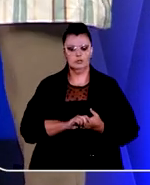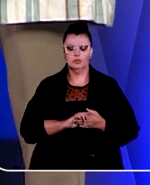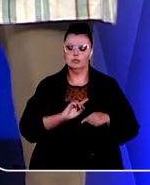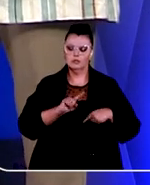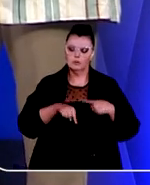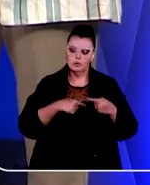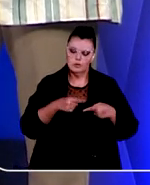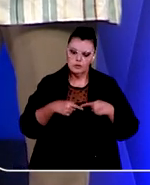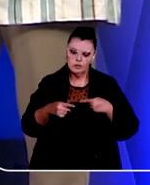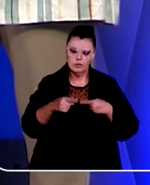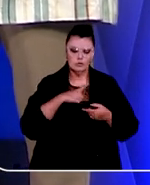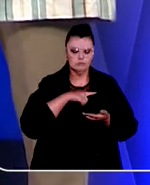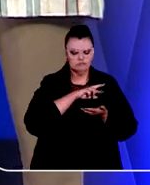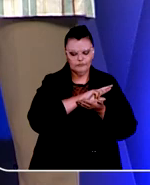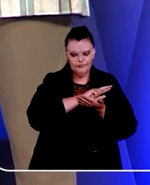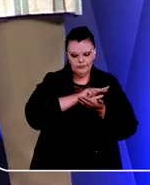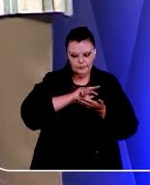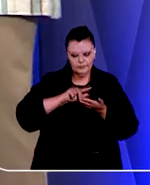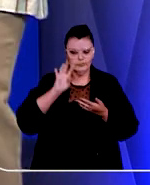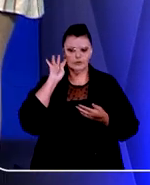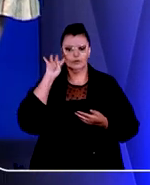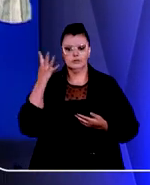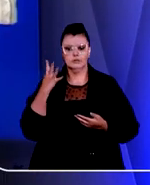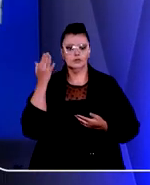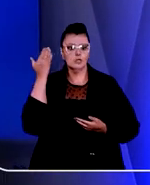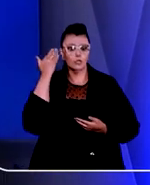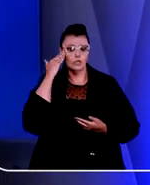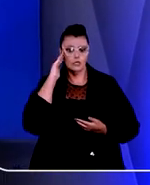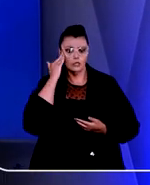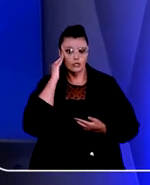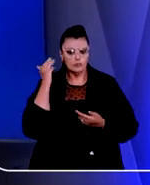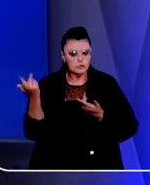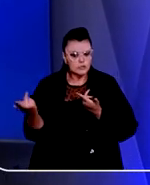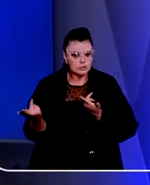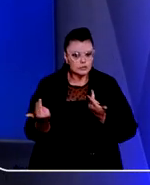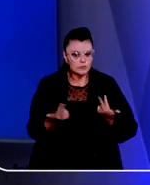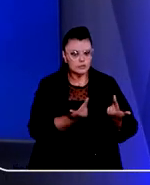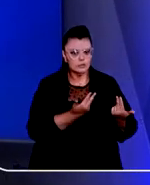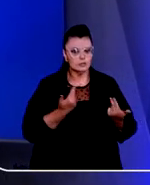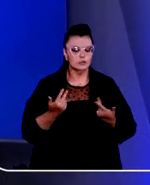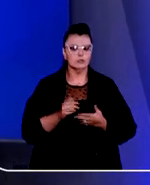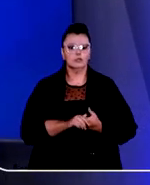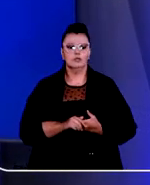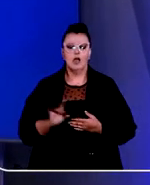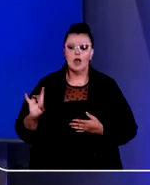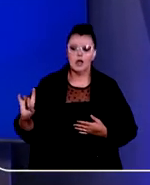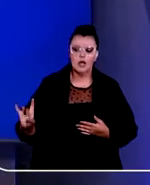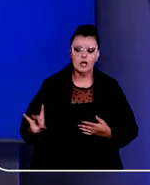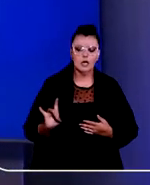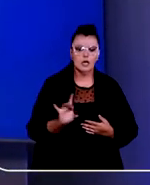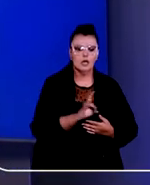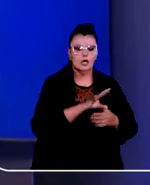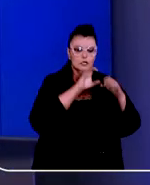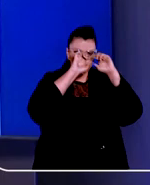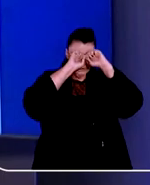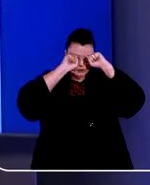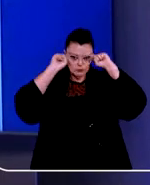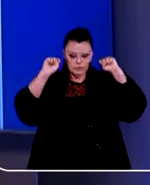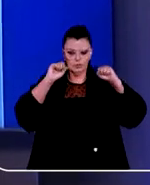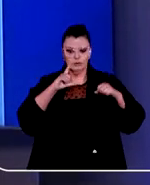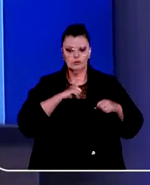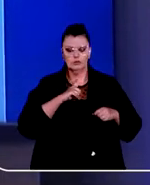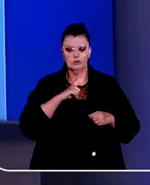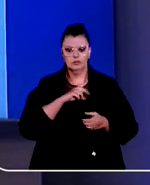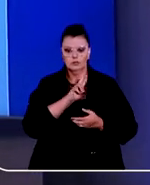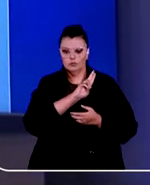telão quando um juiz ou tribunal toma uma decisão nós temos um precedente agora quando